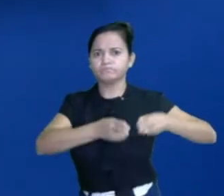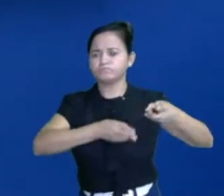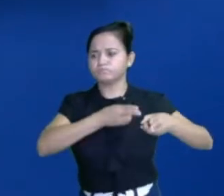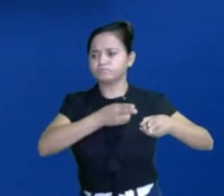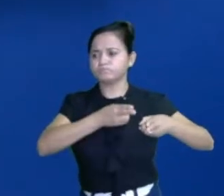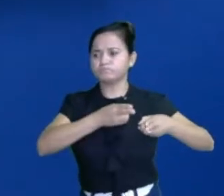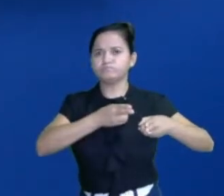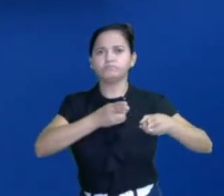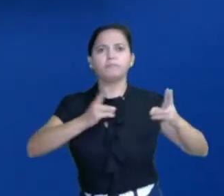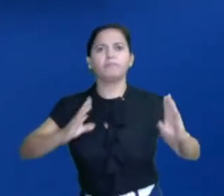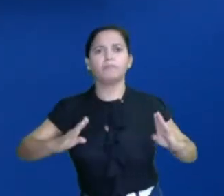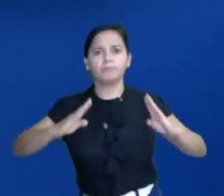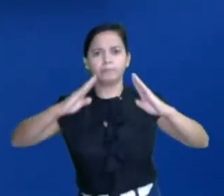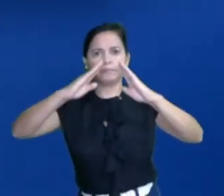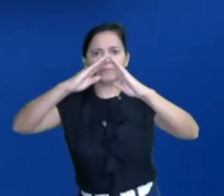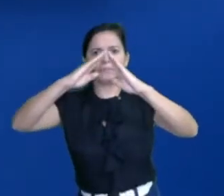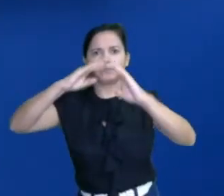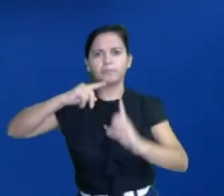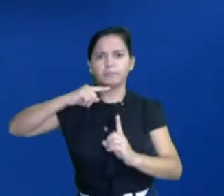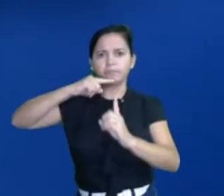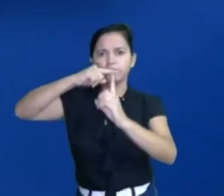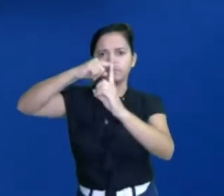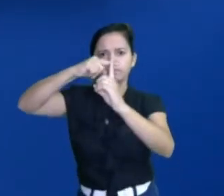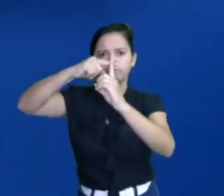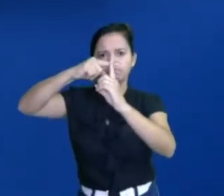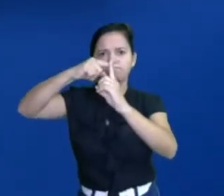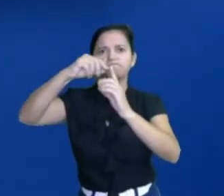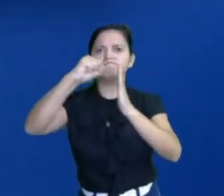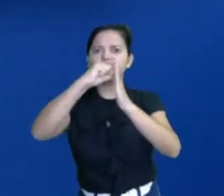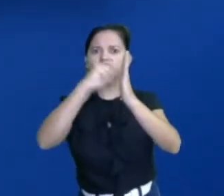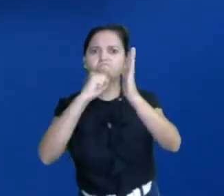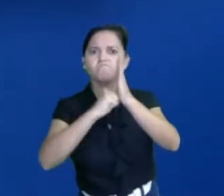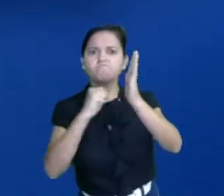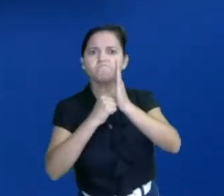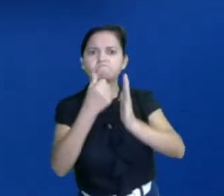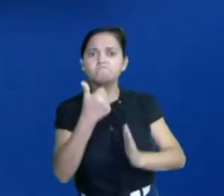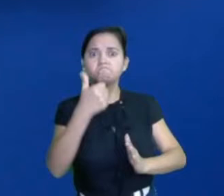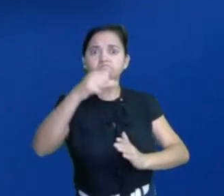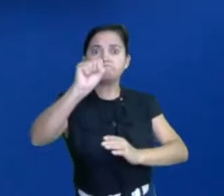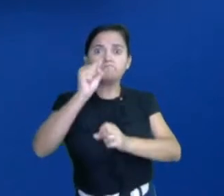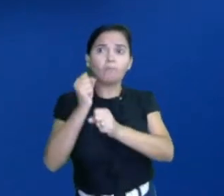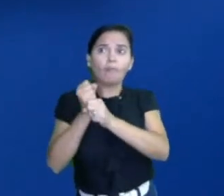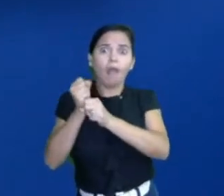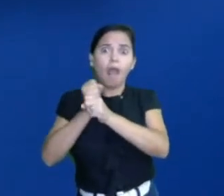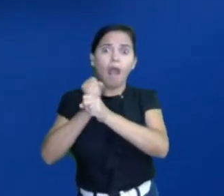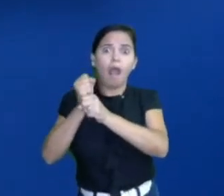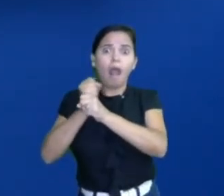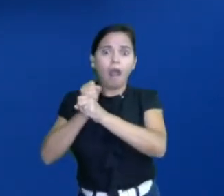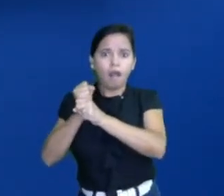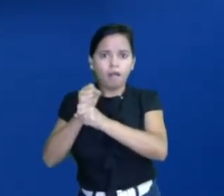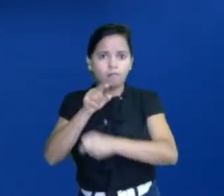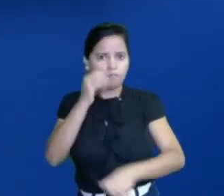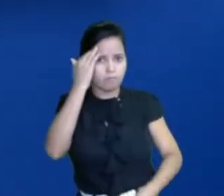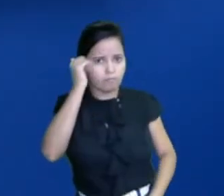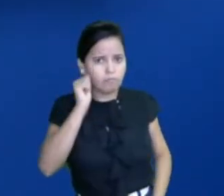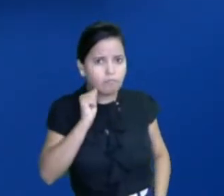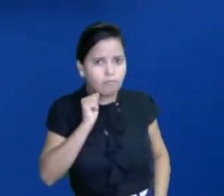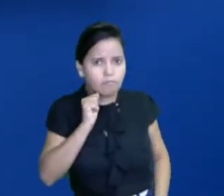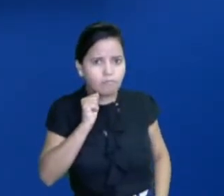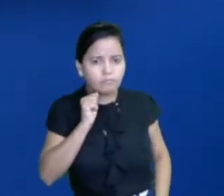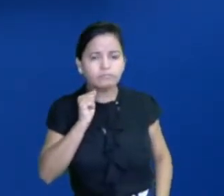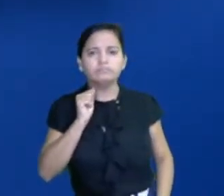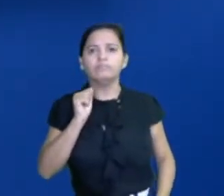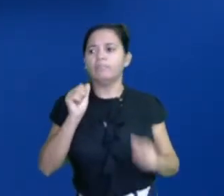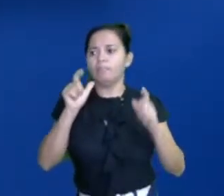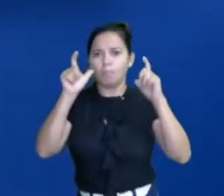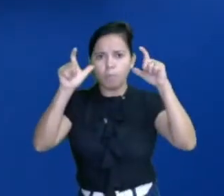a igreja de Nossa Senhora do Rosário do século XVIII. Olha aí que legal, vocês sabiam?